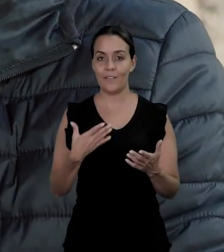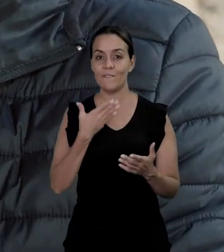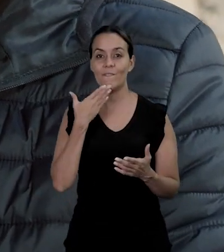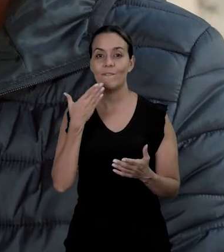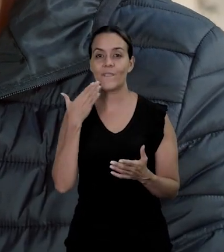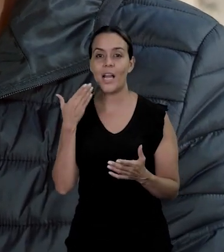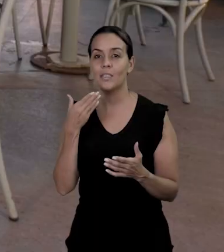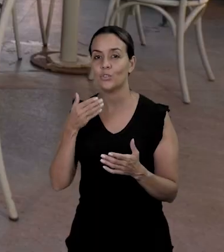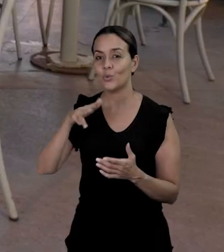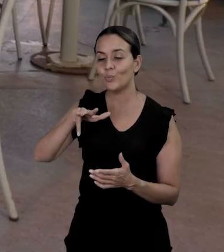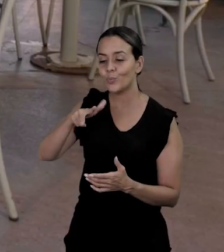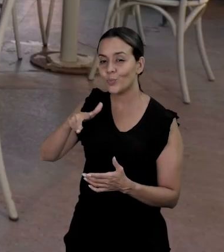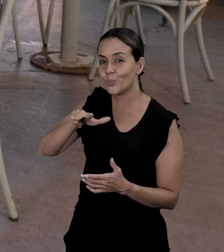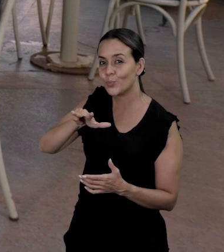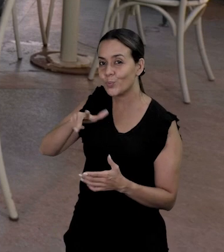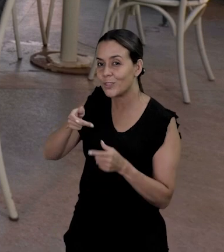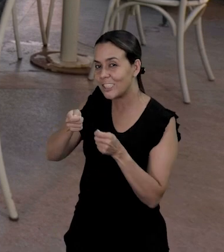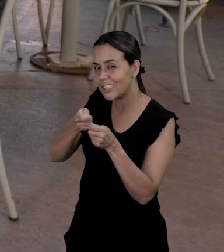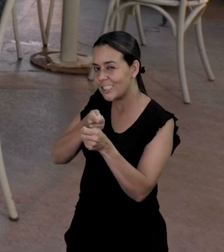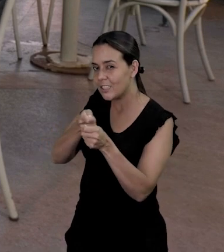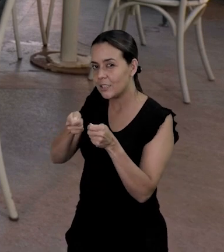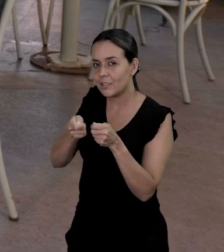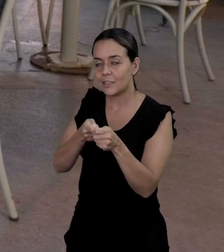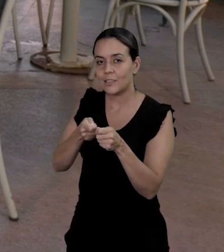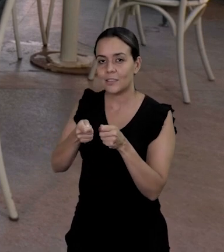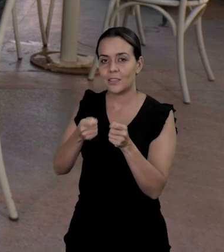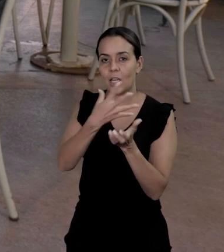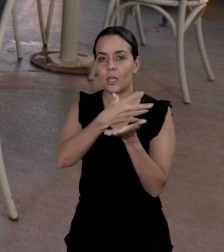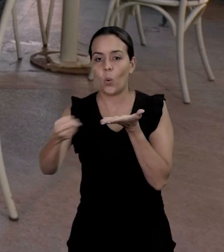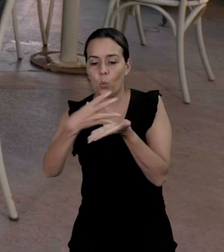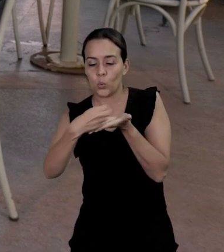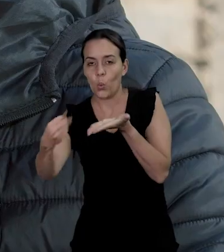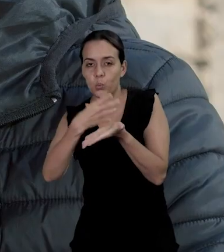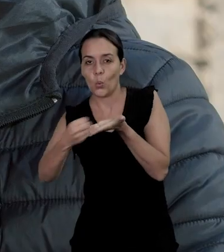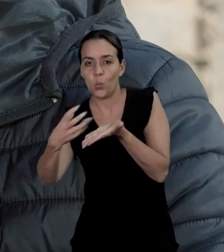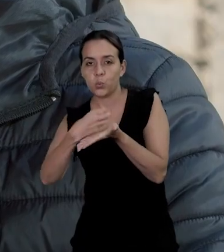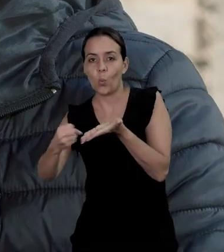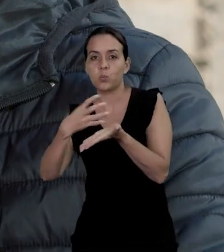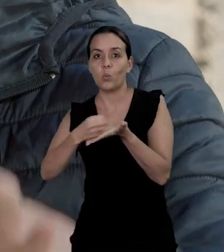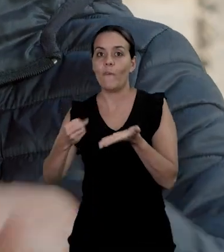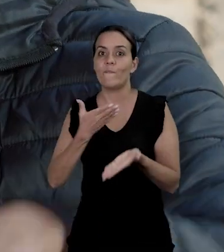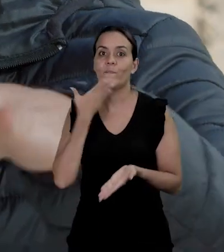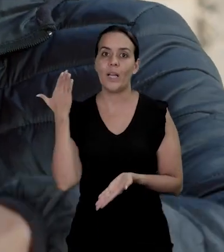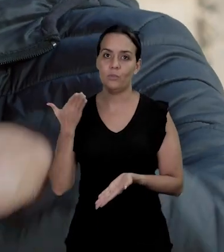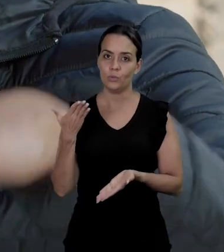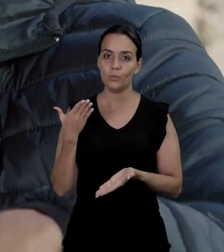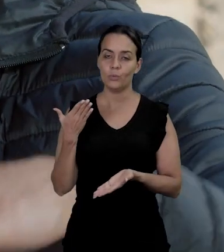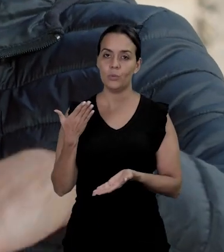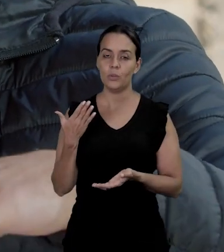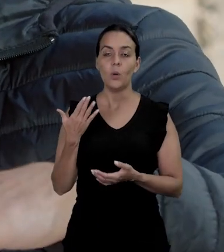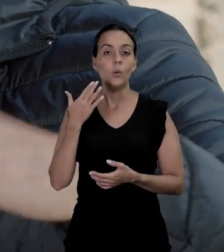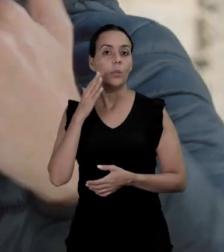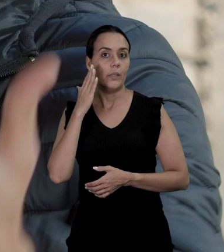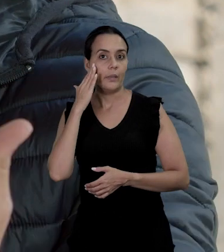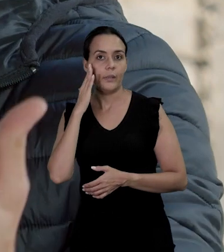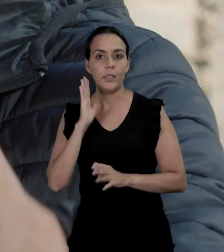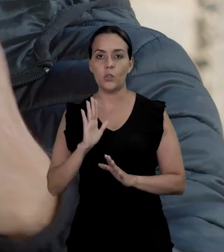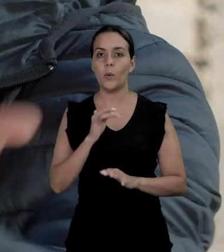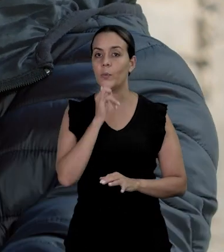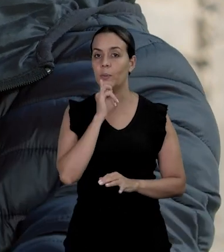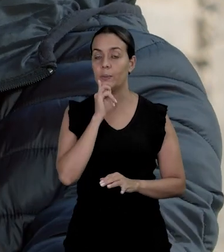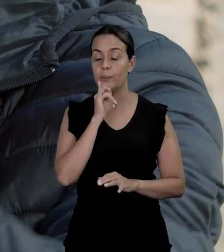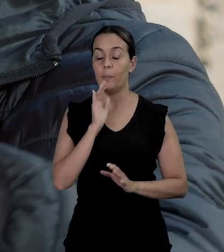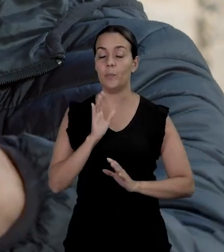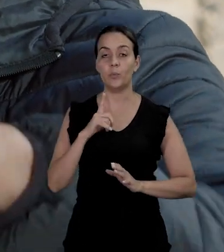dar um exemplo para ajudar a materializar. Teve um experimento muito legal que foi feito de que colocaram grupos de pessoas diferentes dentro do